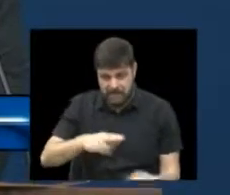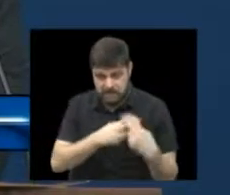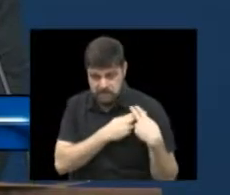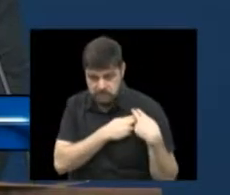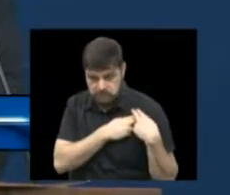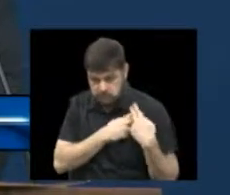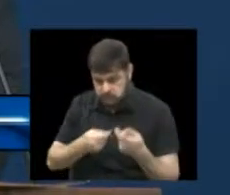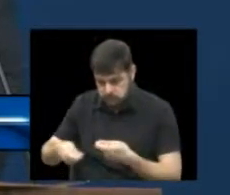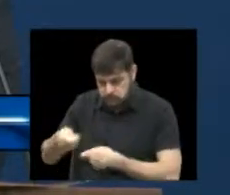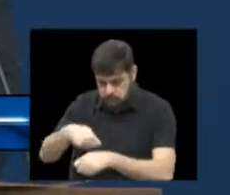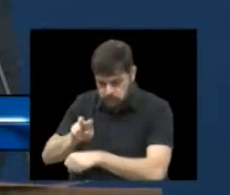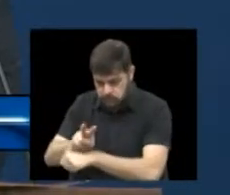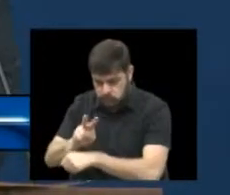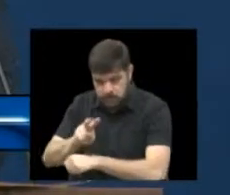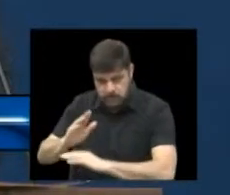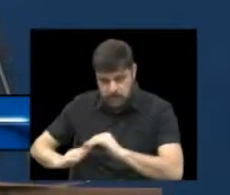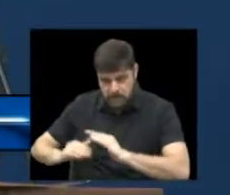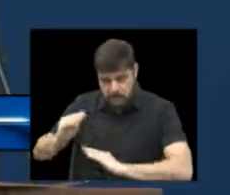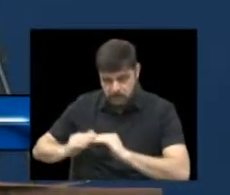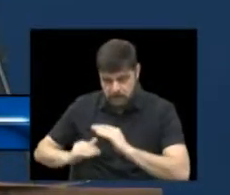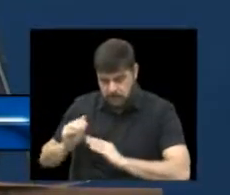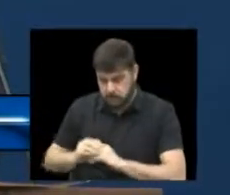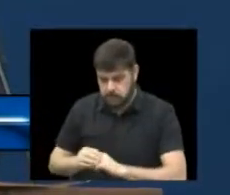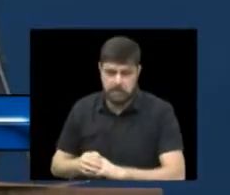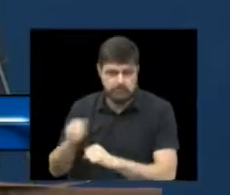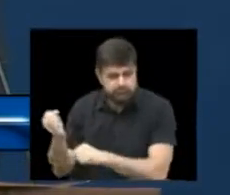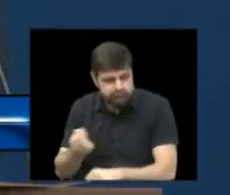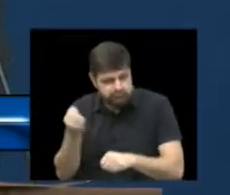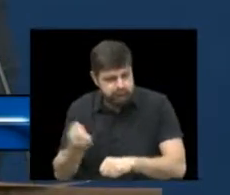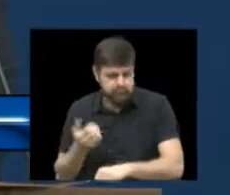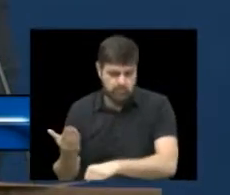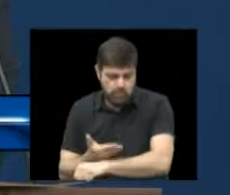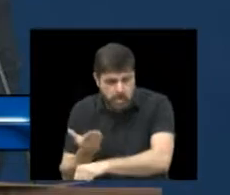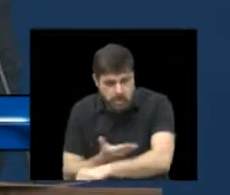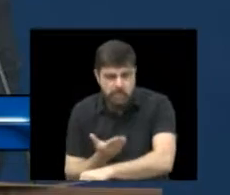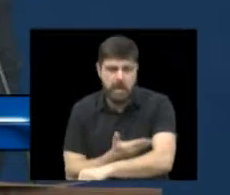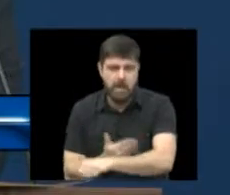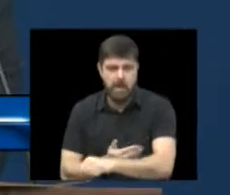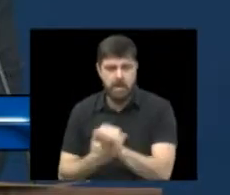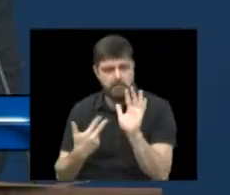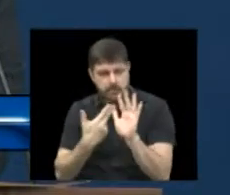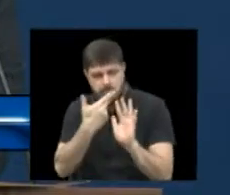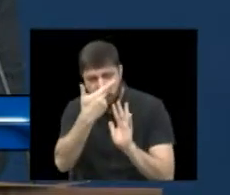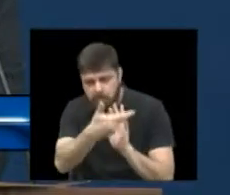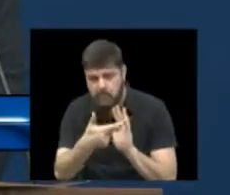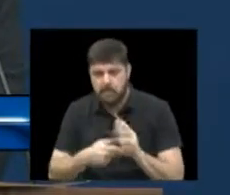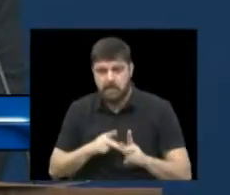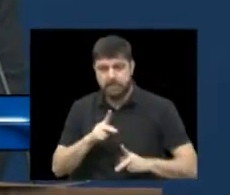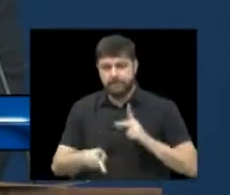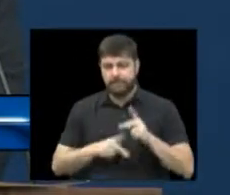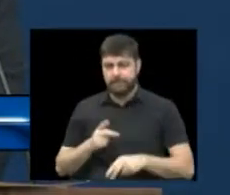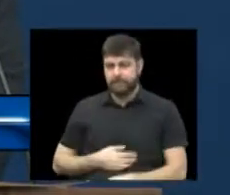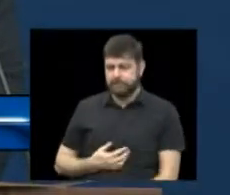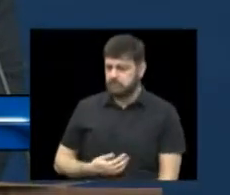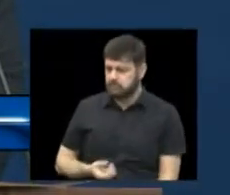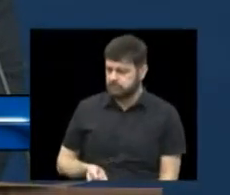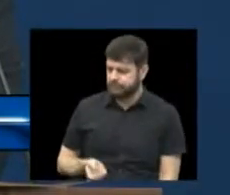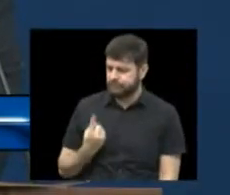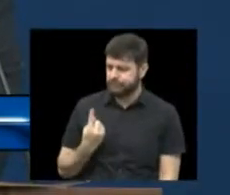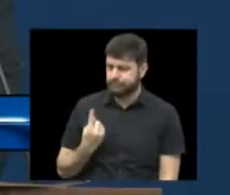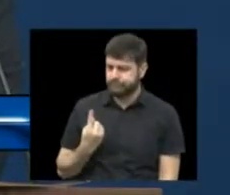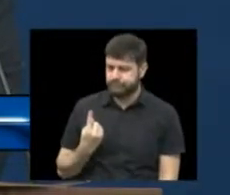vez, entre aspas, de realizar aquele multirão, ela fica parada. Ou seja, a insatisfação total